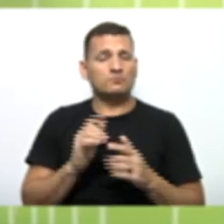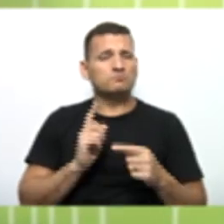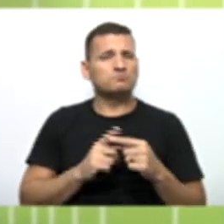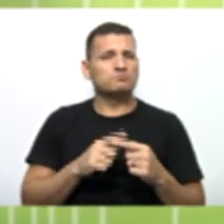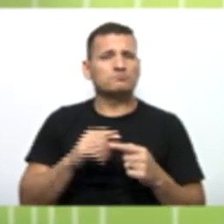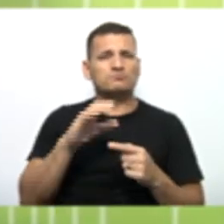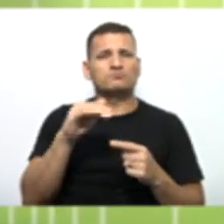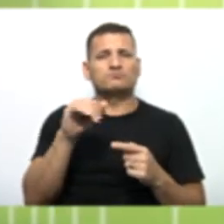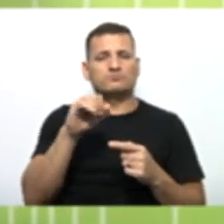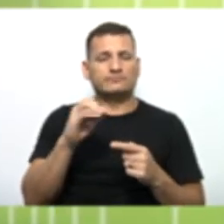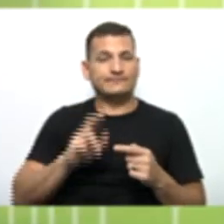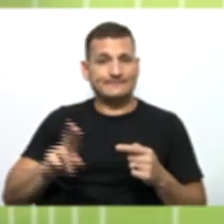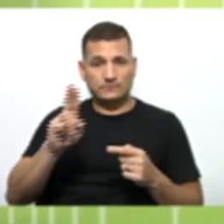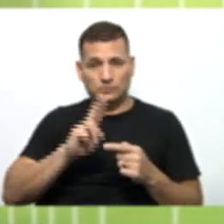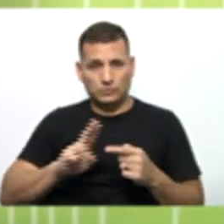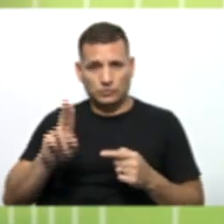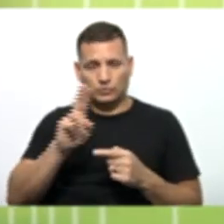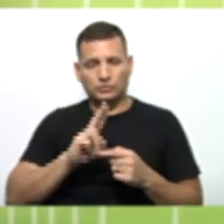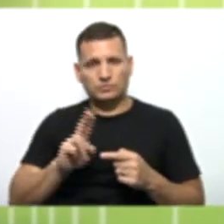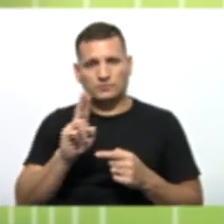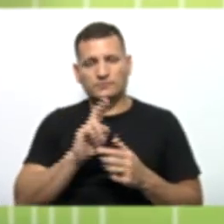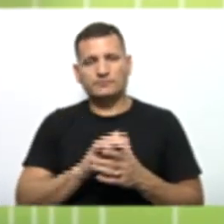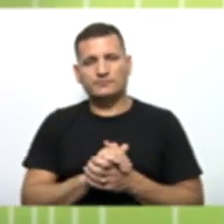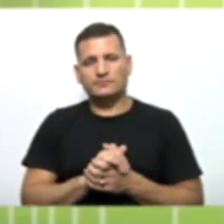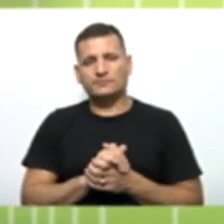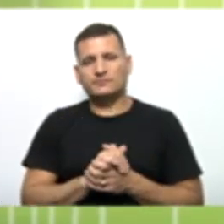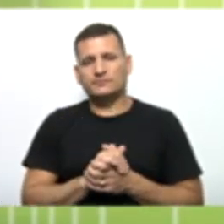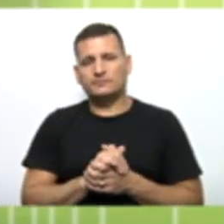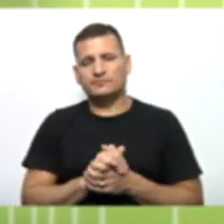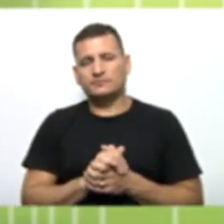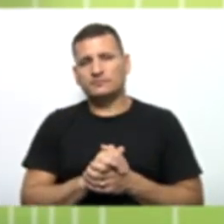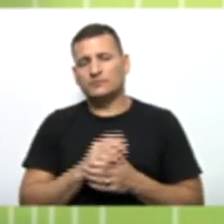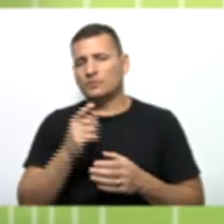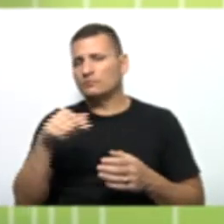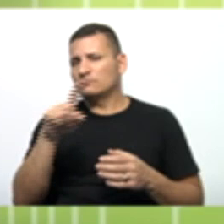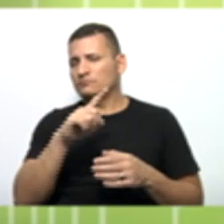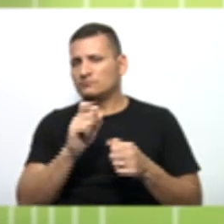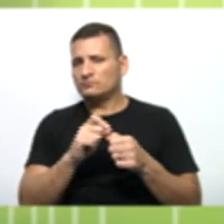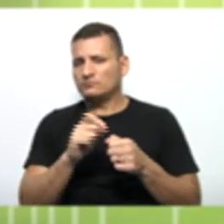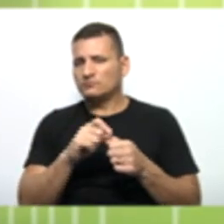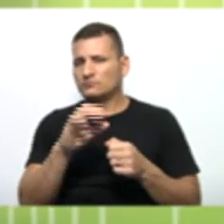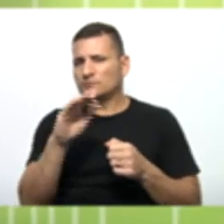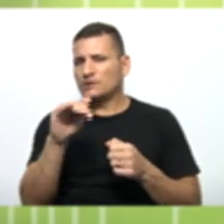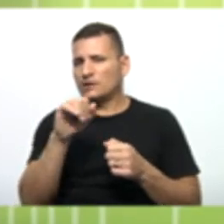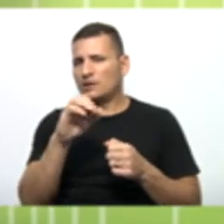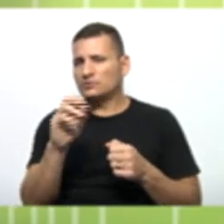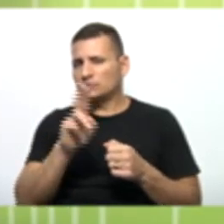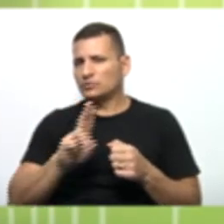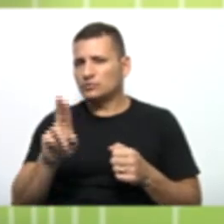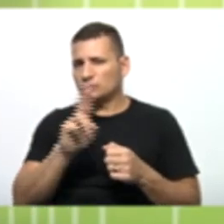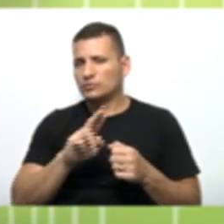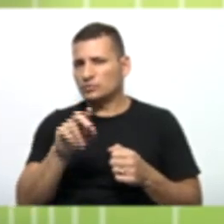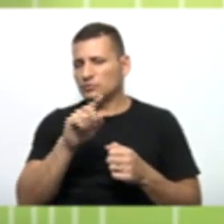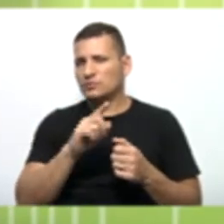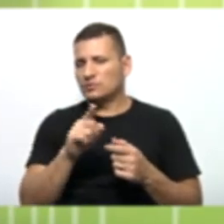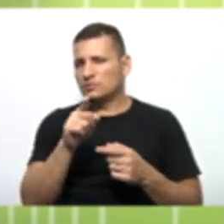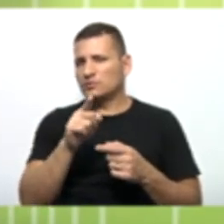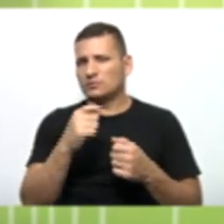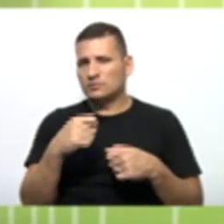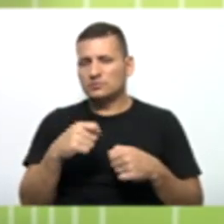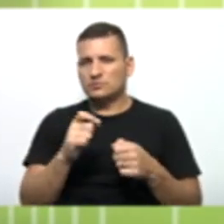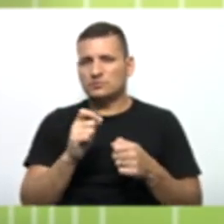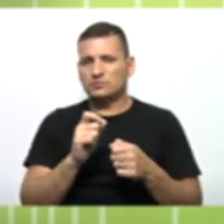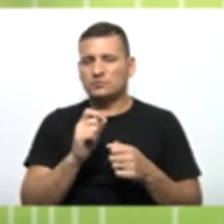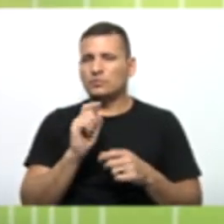uso. Porque o que vai acontecer, ó? Você, para montar o caso de uso, vocês lembram muito bem ó, que para montar o caso de uso, você